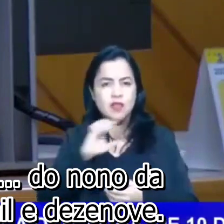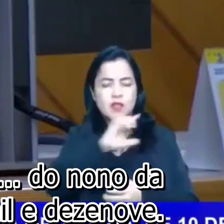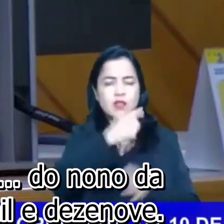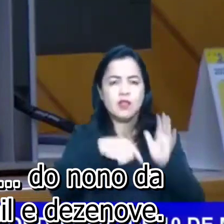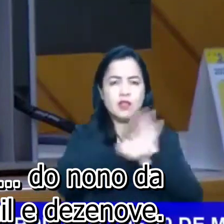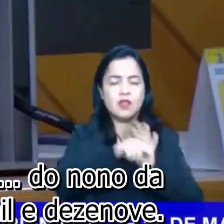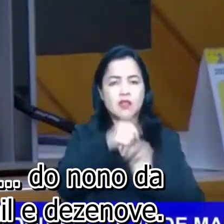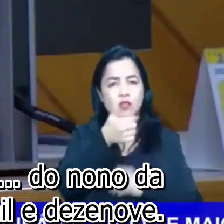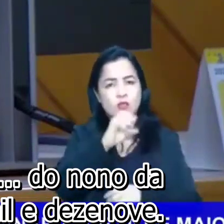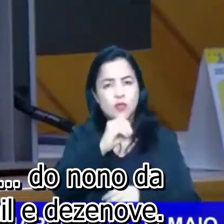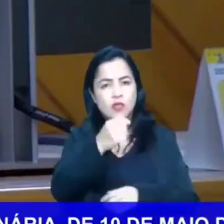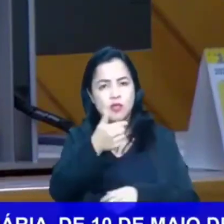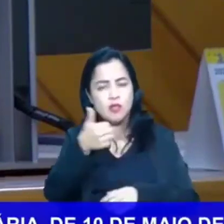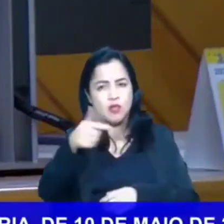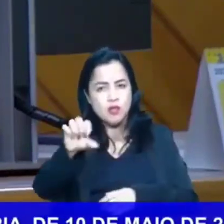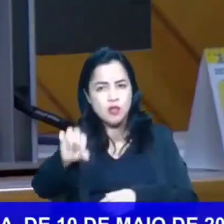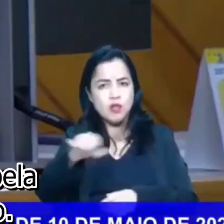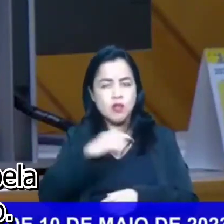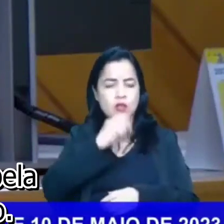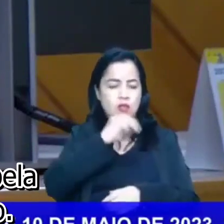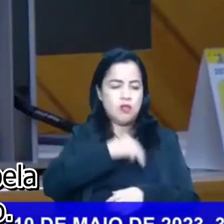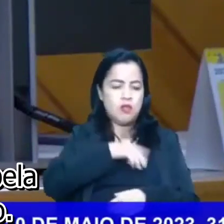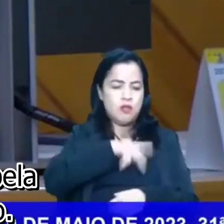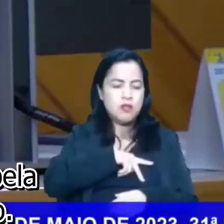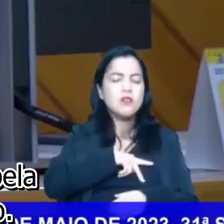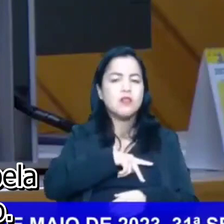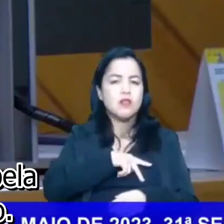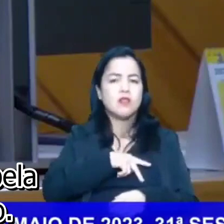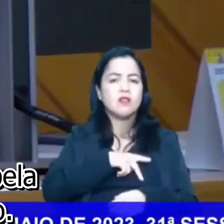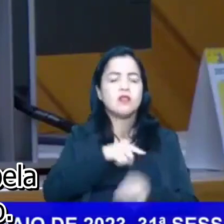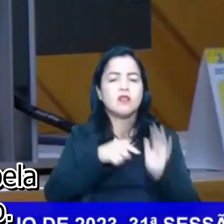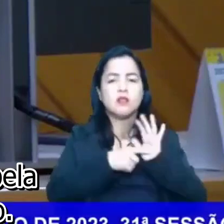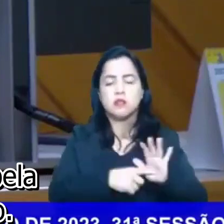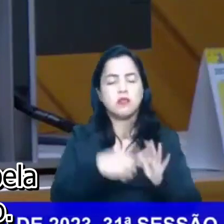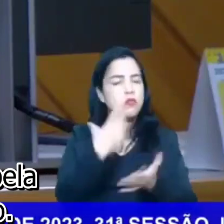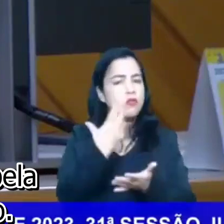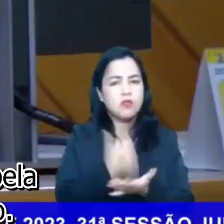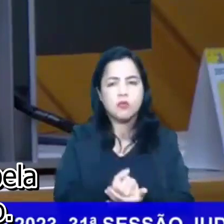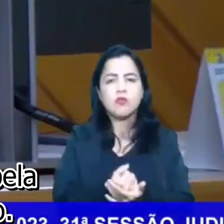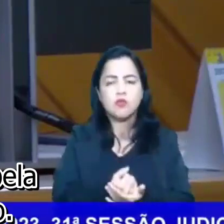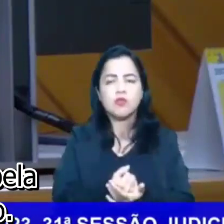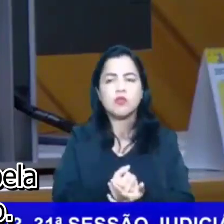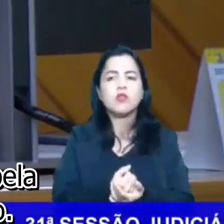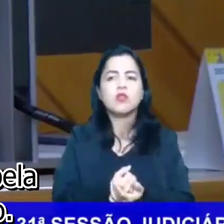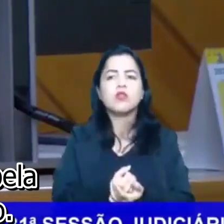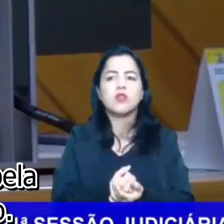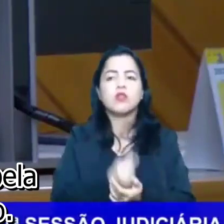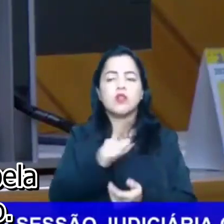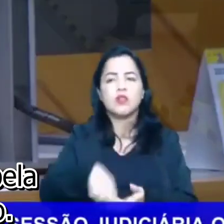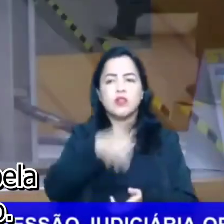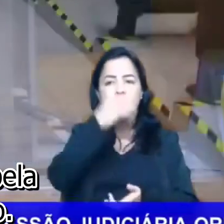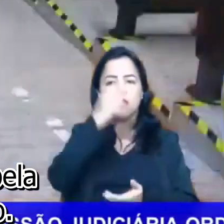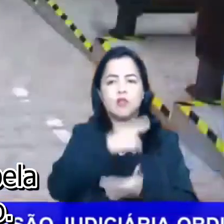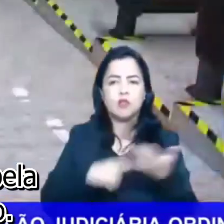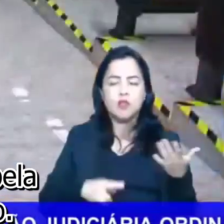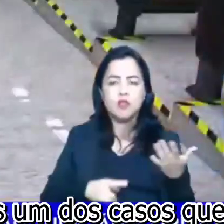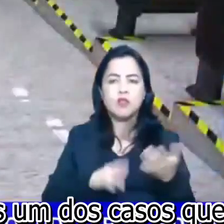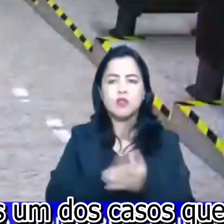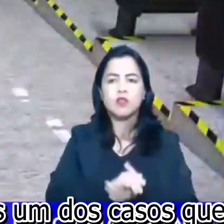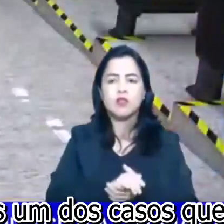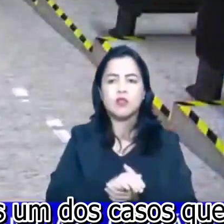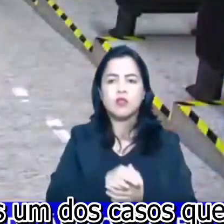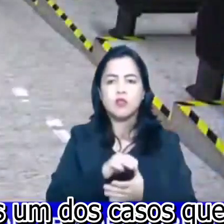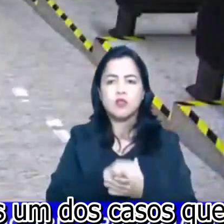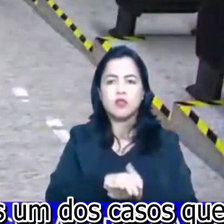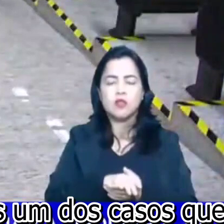de 2019. Aí o Ministério Público, então, manifestou-se pela desaprovação das contas. É o relatório. É o relatório, doutor